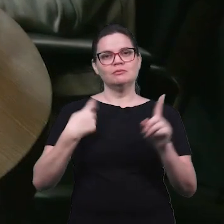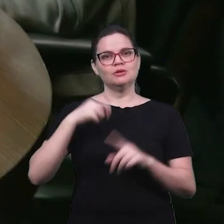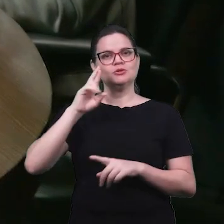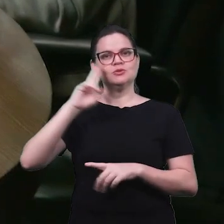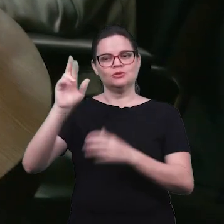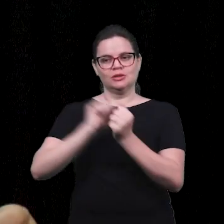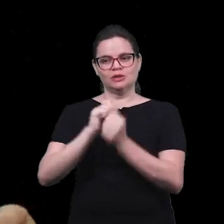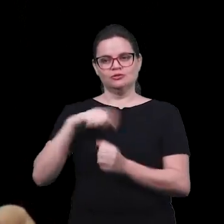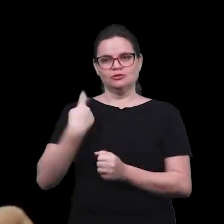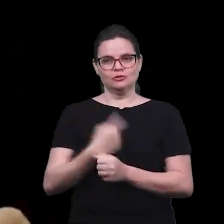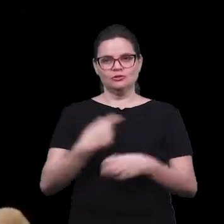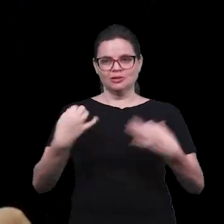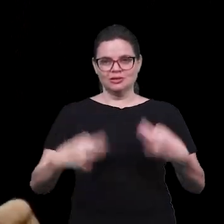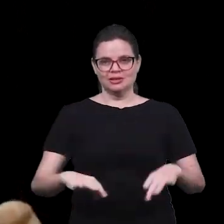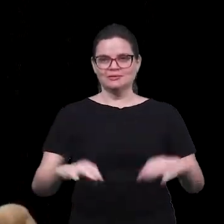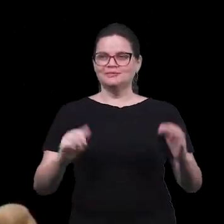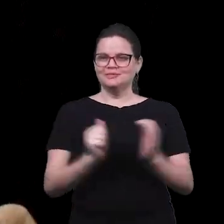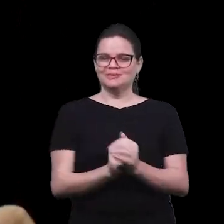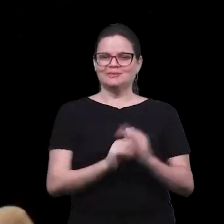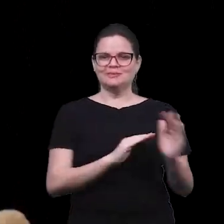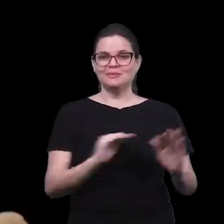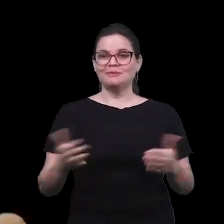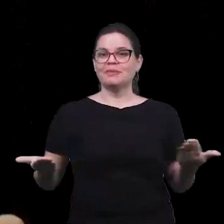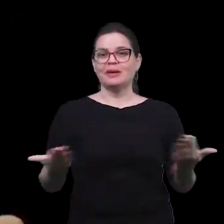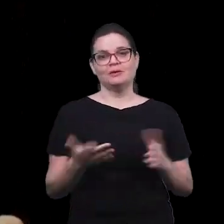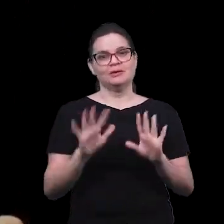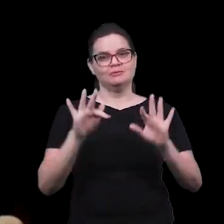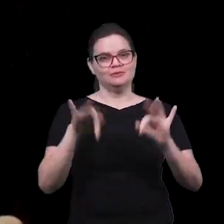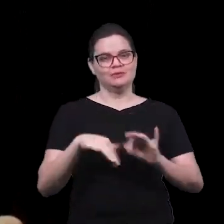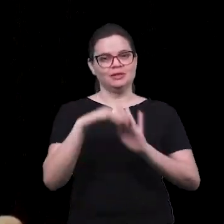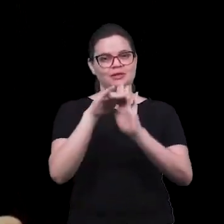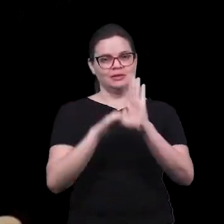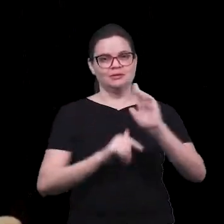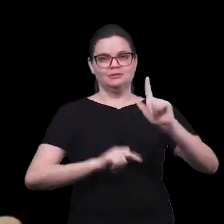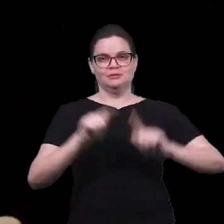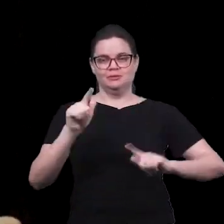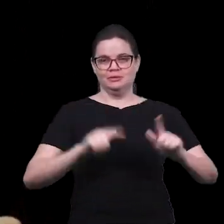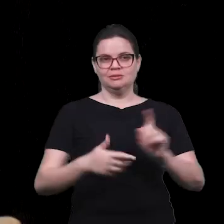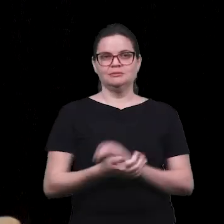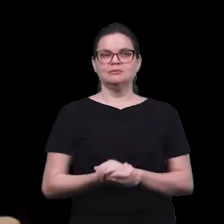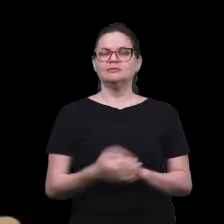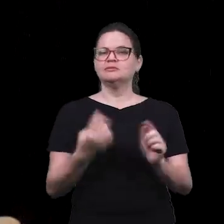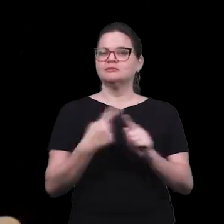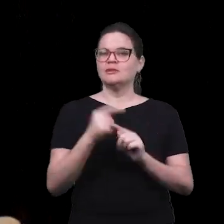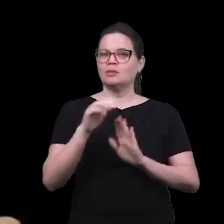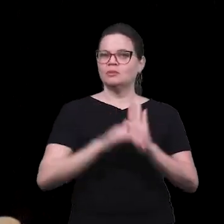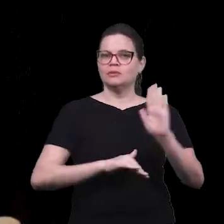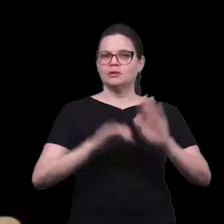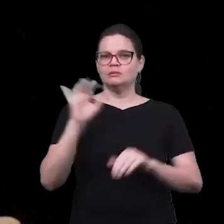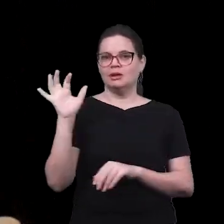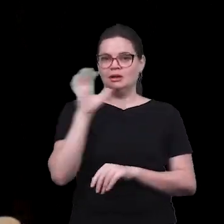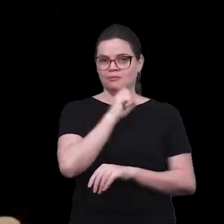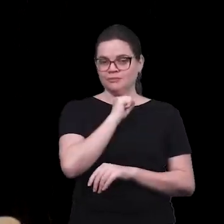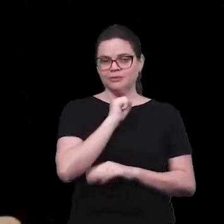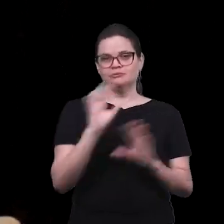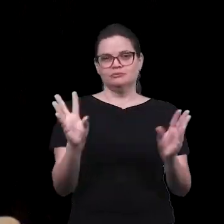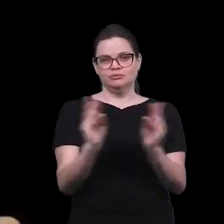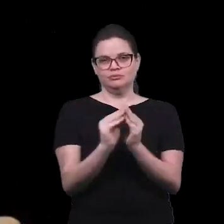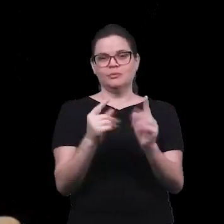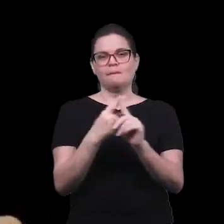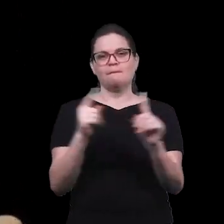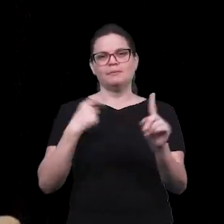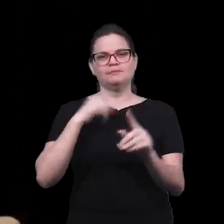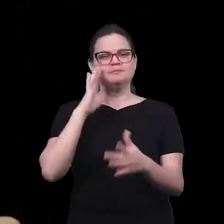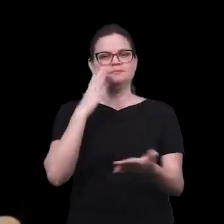Amém. Meu querido, nós estamos chegando ao término desse programa, um programa rápido, mas que nós cremos